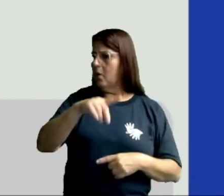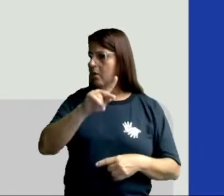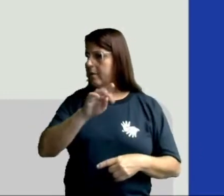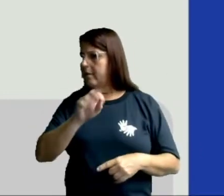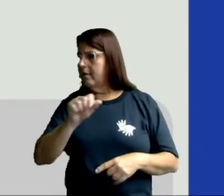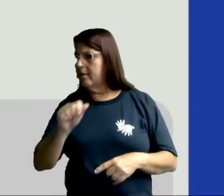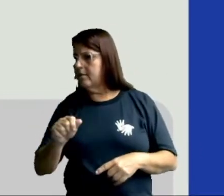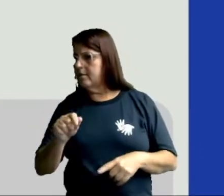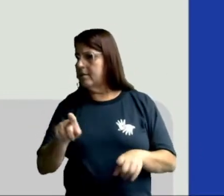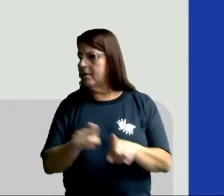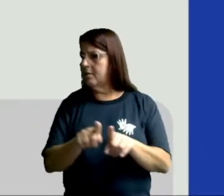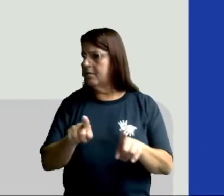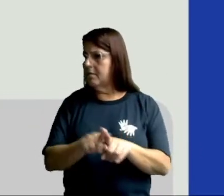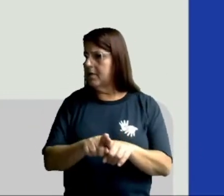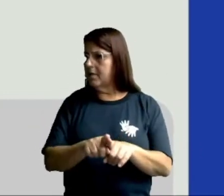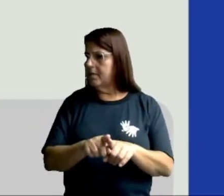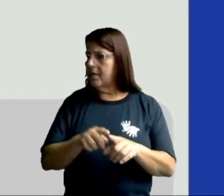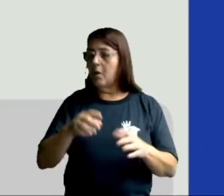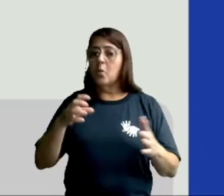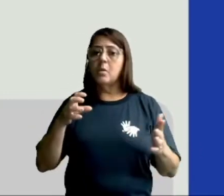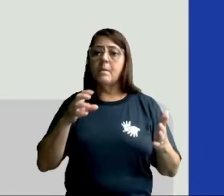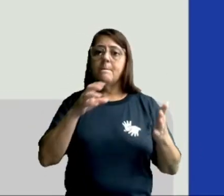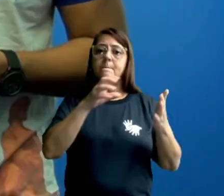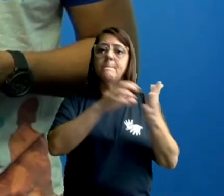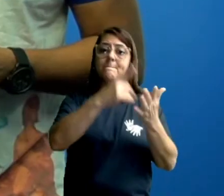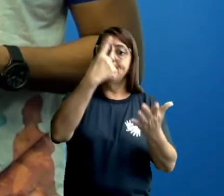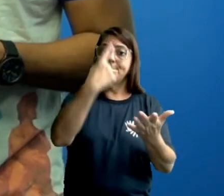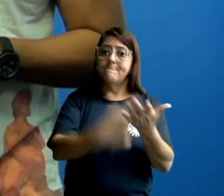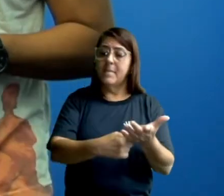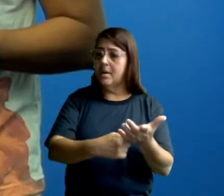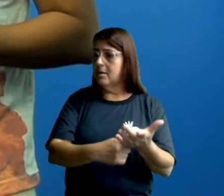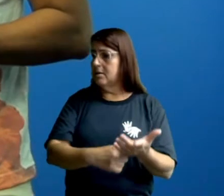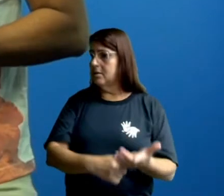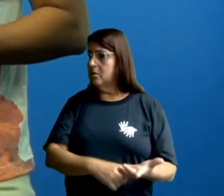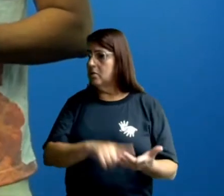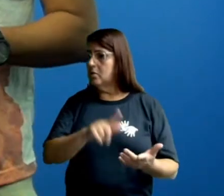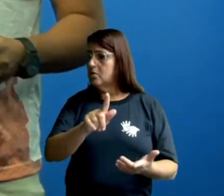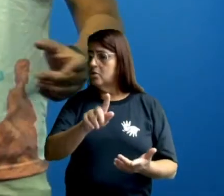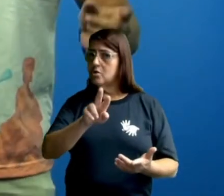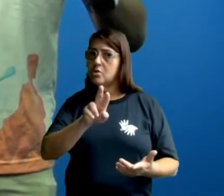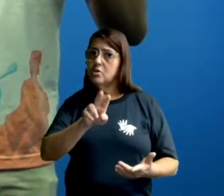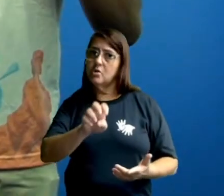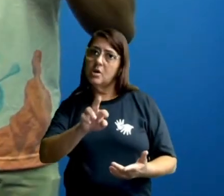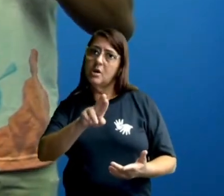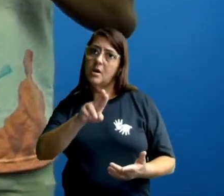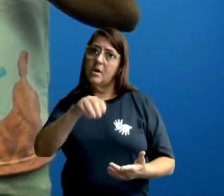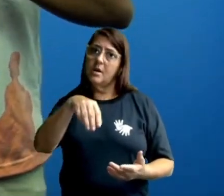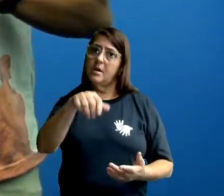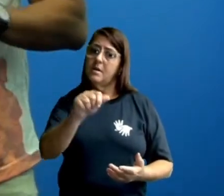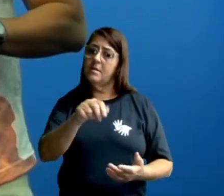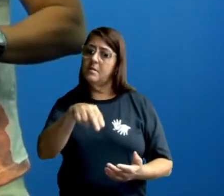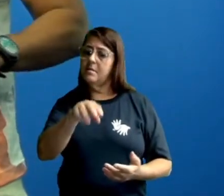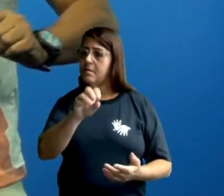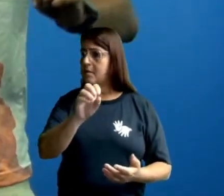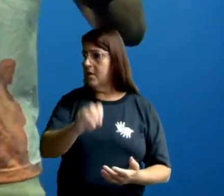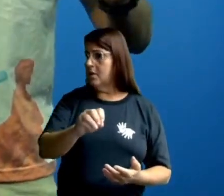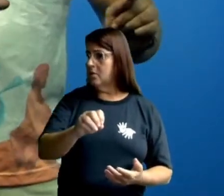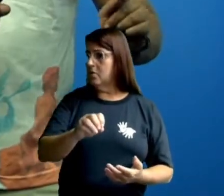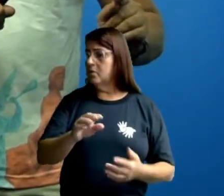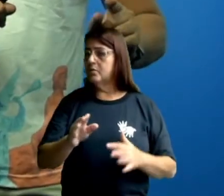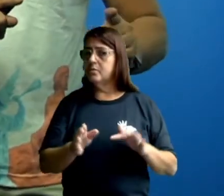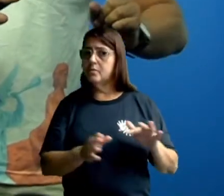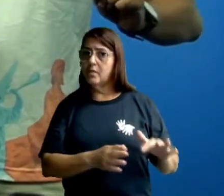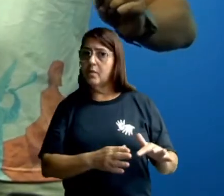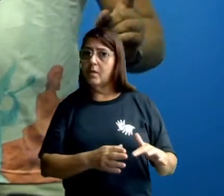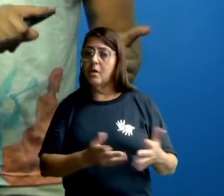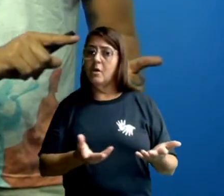Germânico-Soviético. O que foi o Pacto Germano-Soviético? Bem, os alemães de